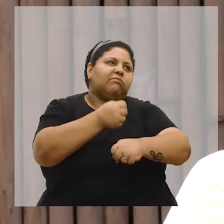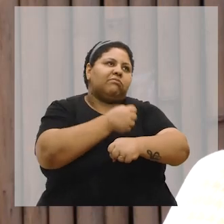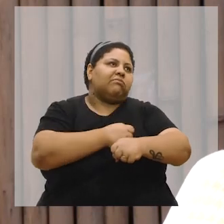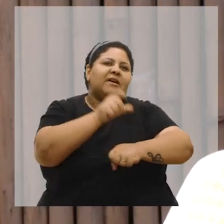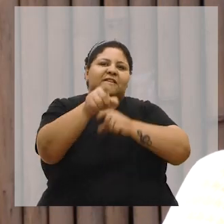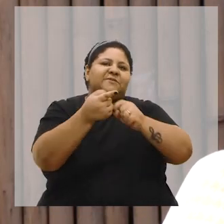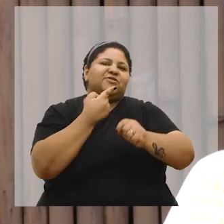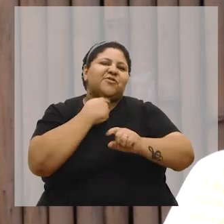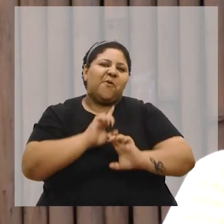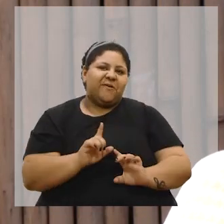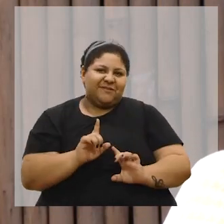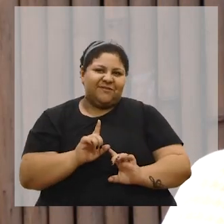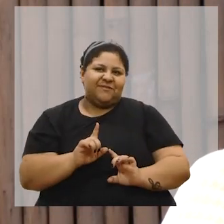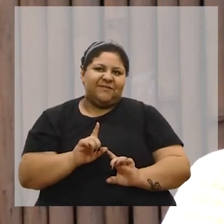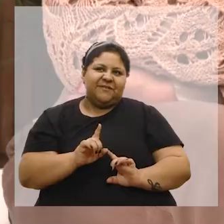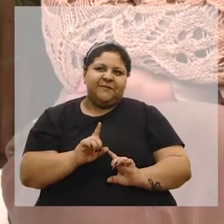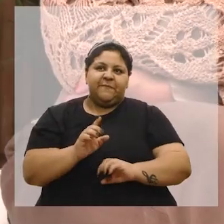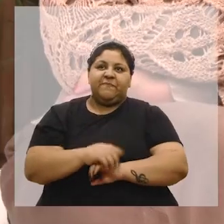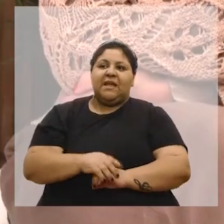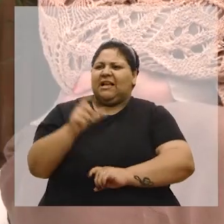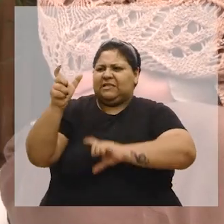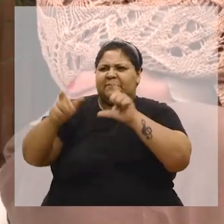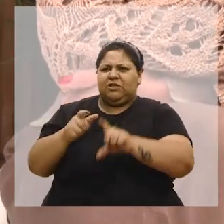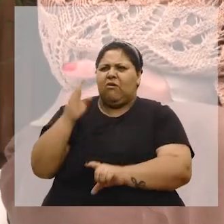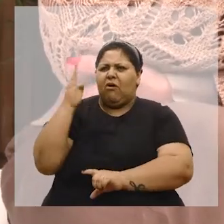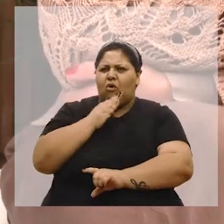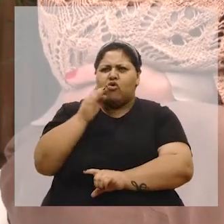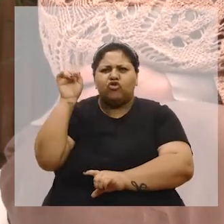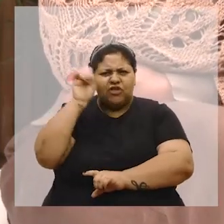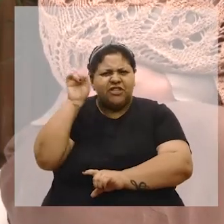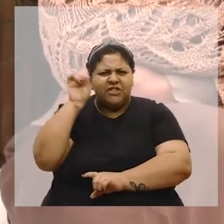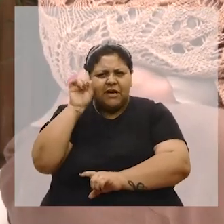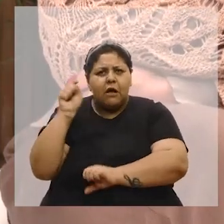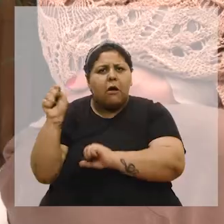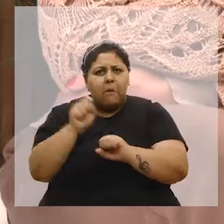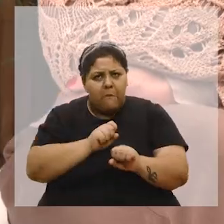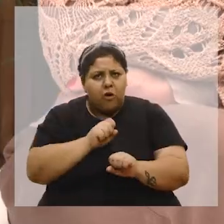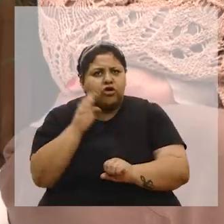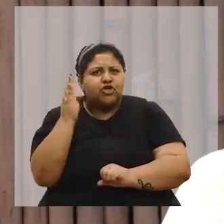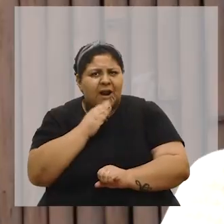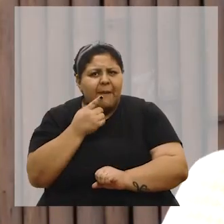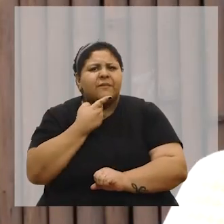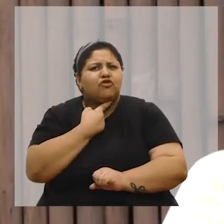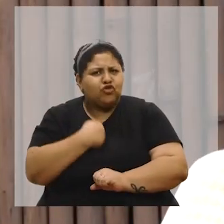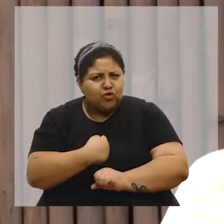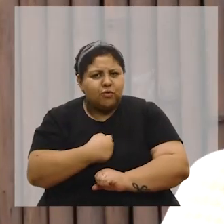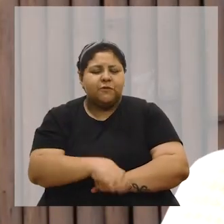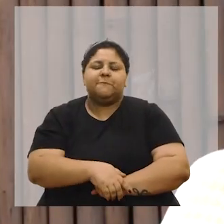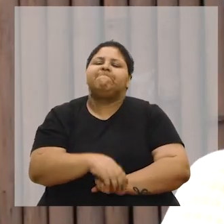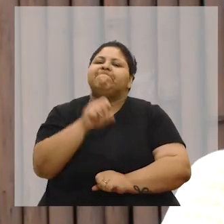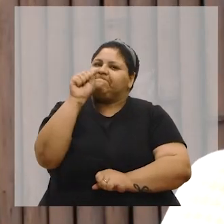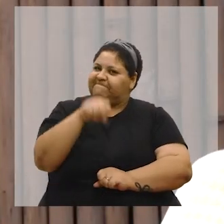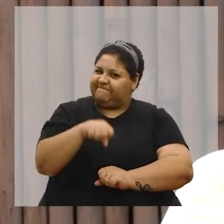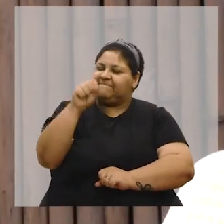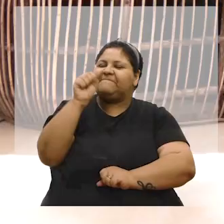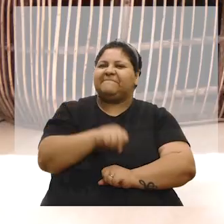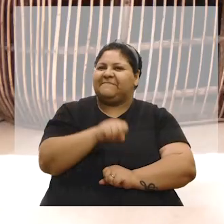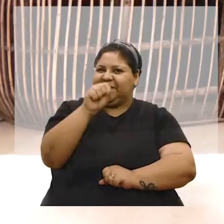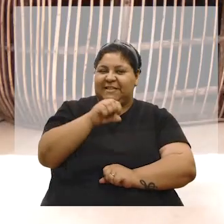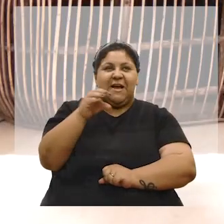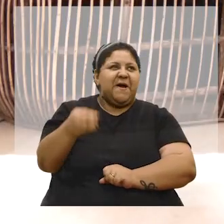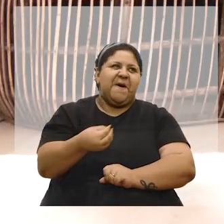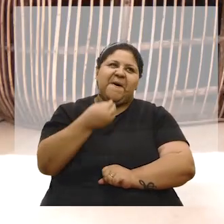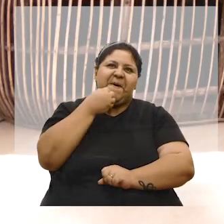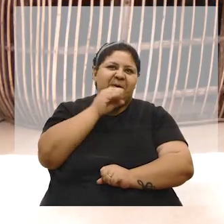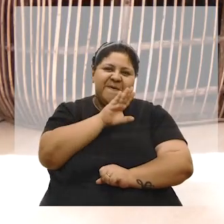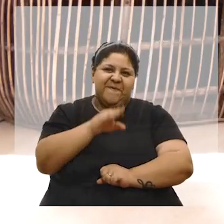tempo. É mais... E é possível... Todo mundo corre muito, né? Corre muito. E é possível fazer coisas rápidas e gostosas? Com